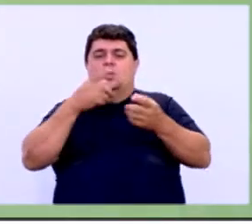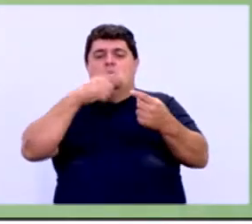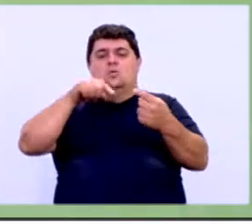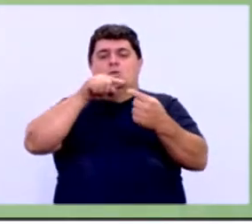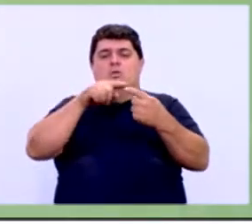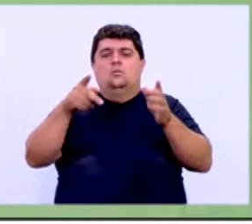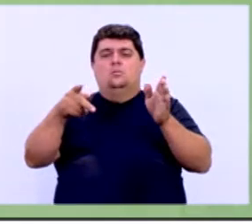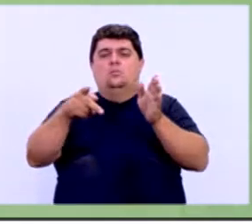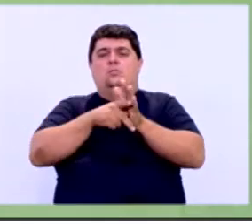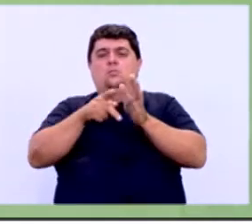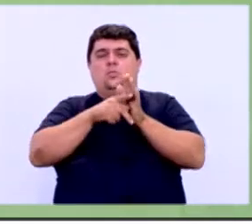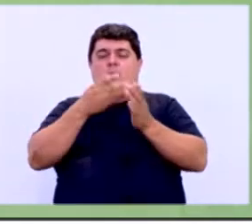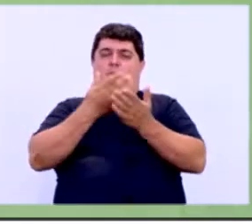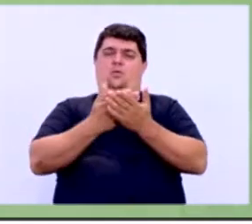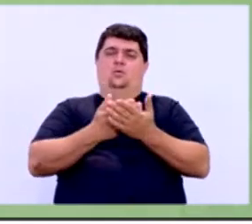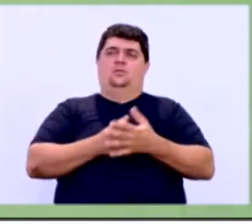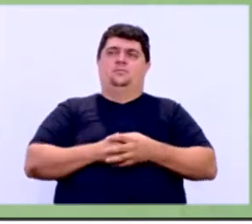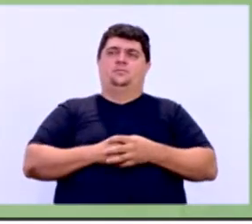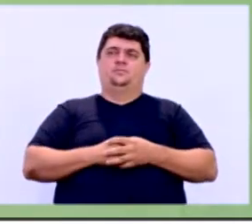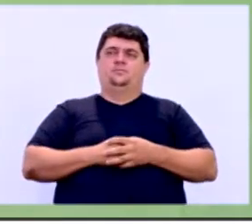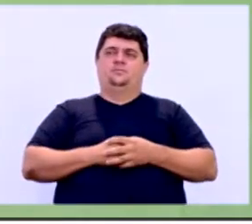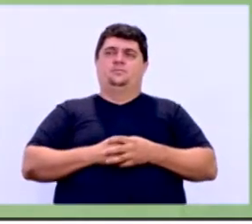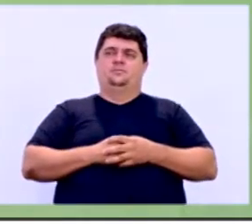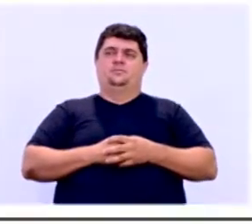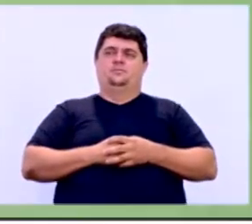nossa teleaula, né?